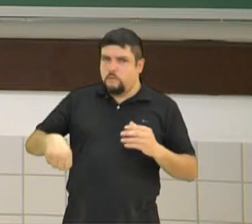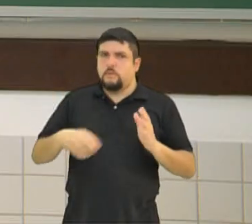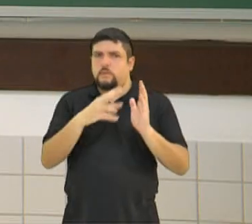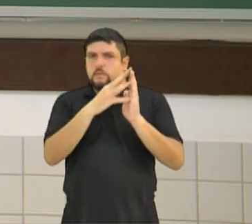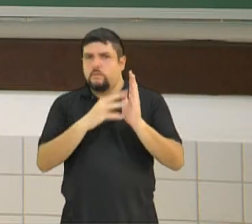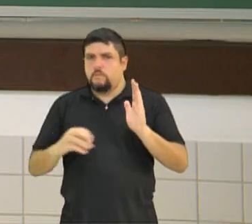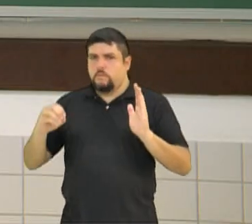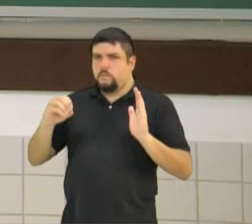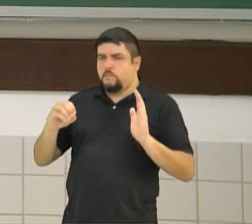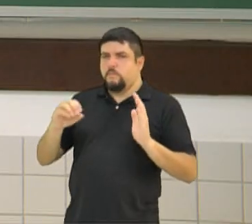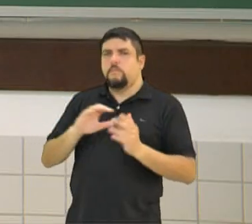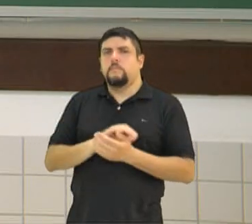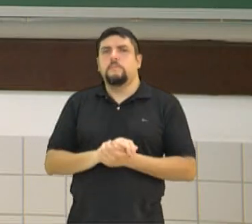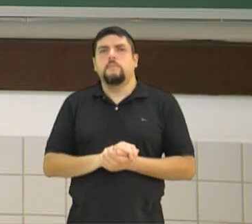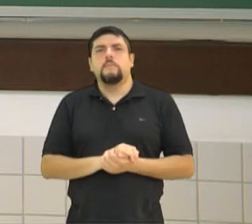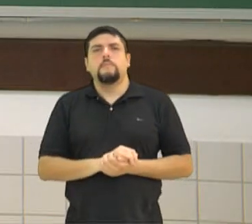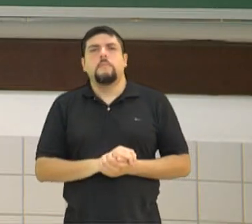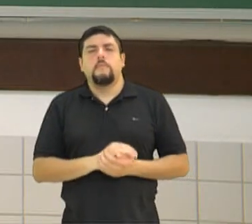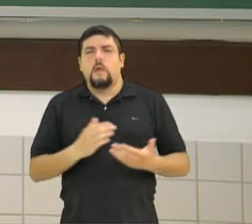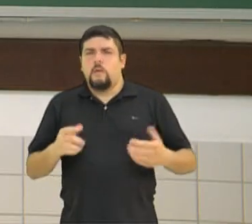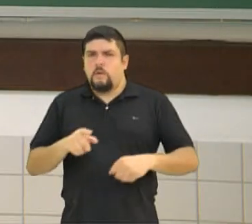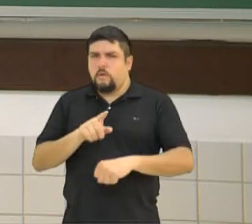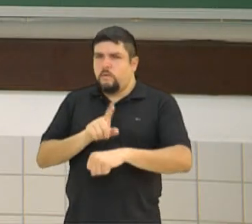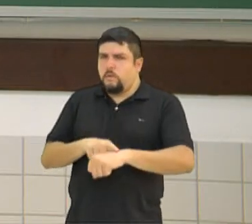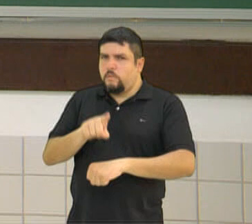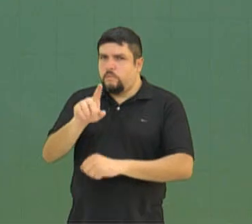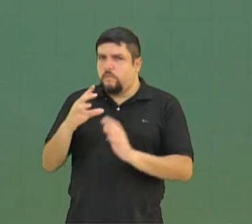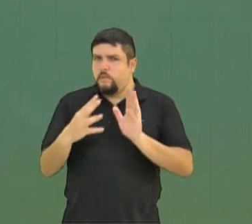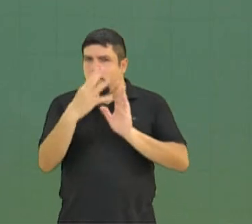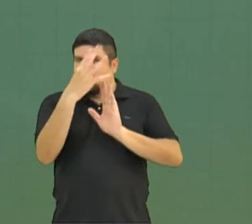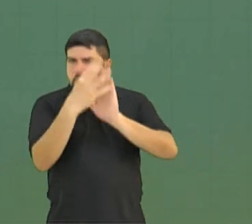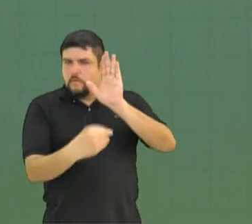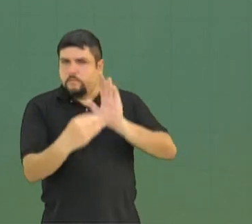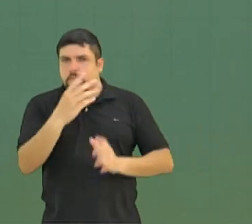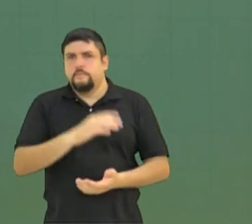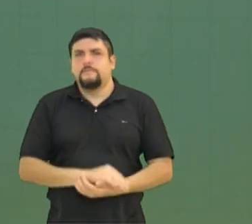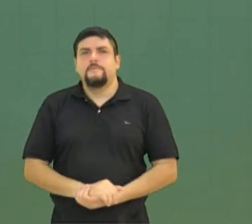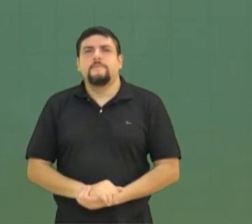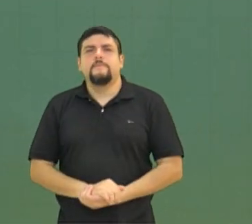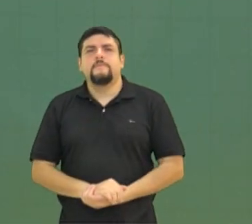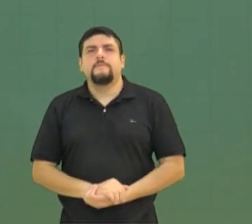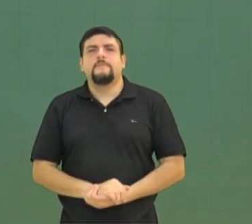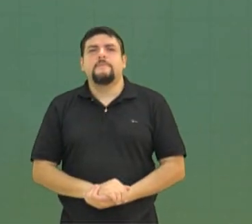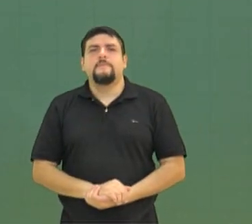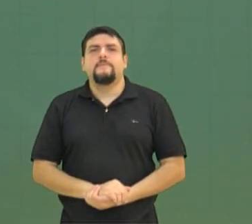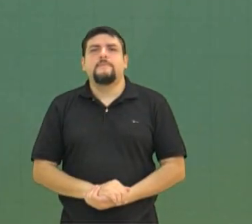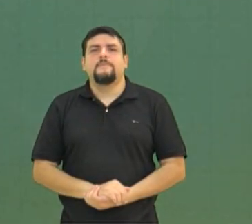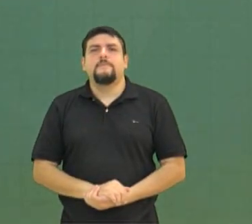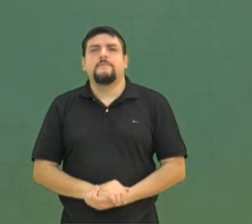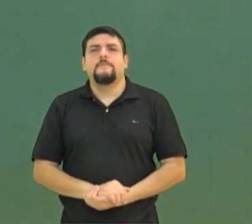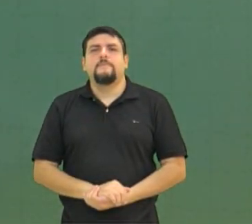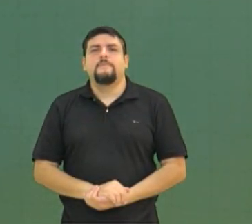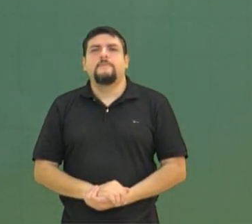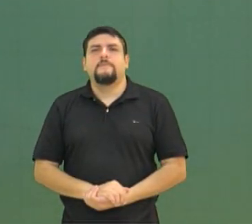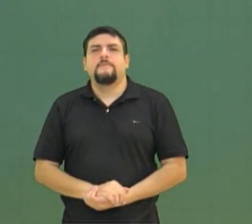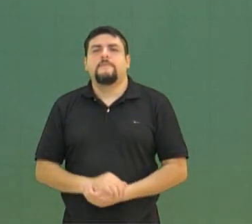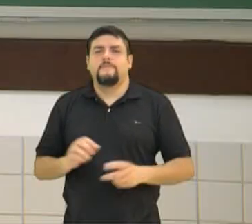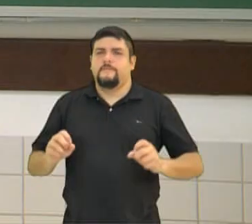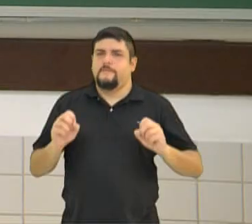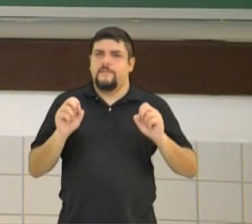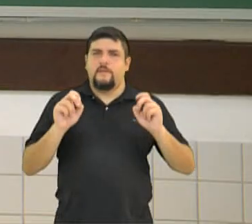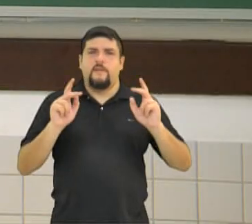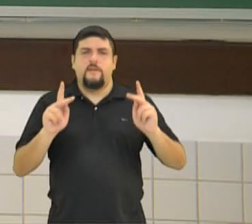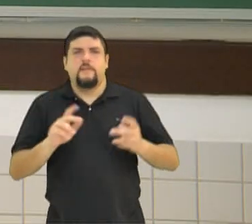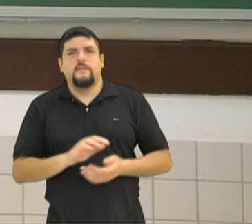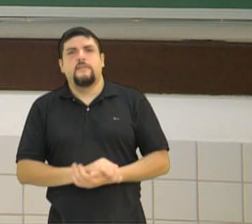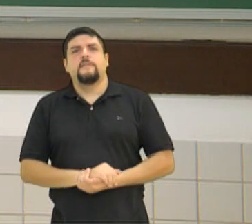isomeria óptica, tá? Aquele tempinho para você dar o print, atenção para o sorriso. 3, 2, 1. Acabou o tempo, vou